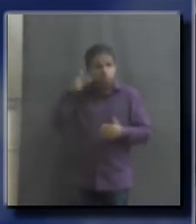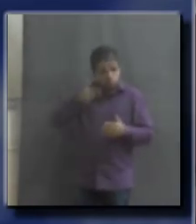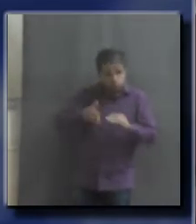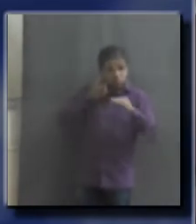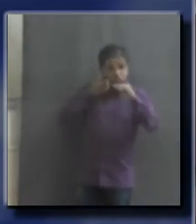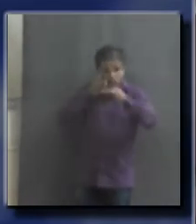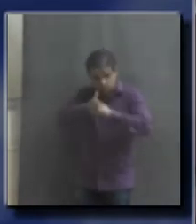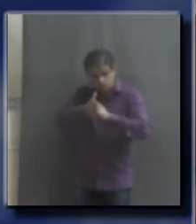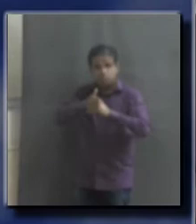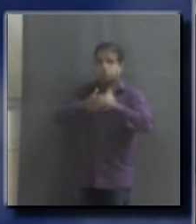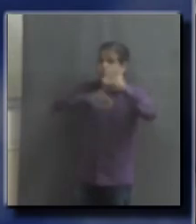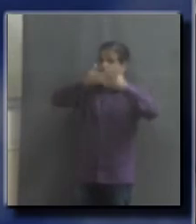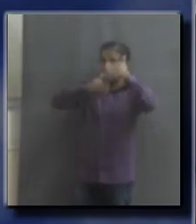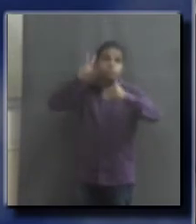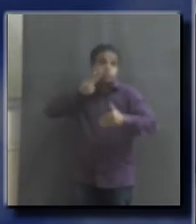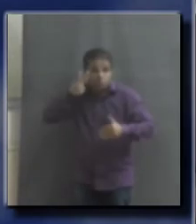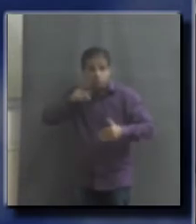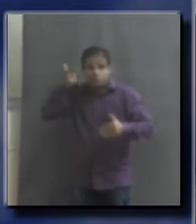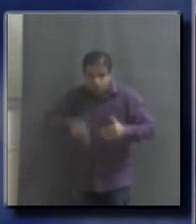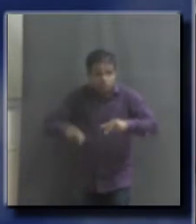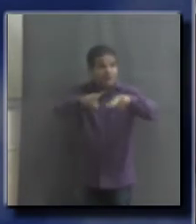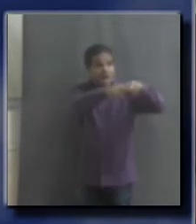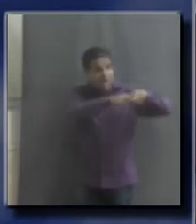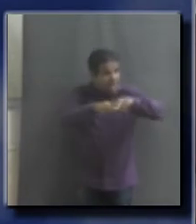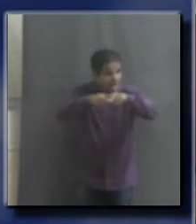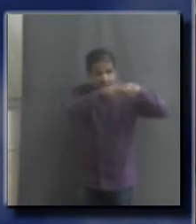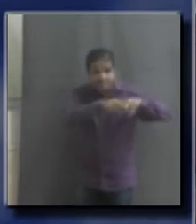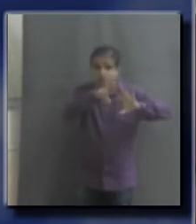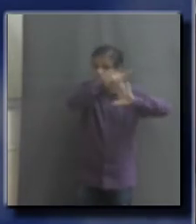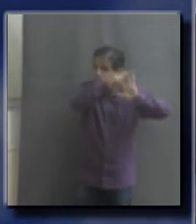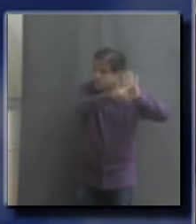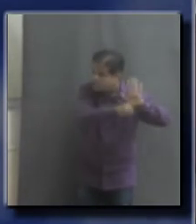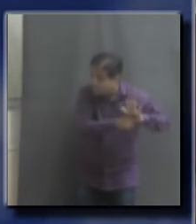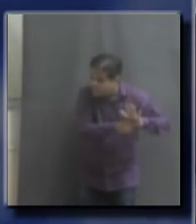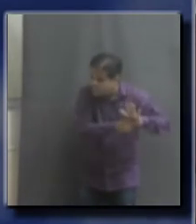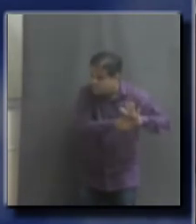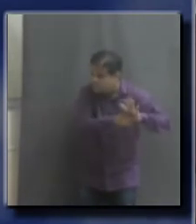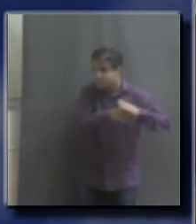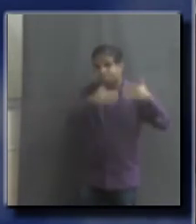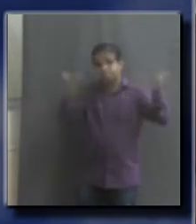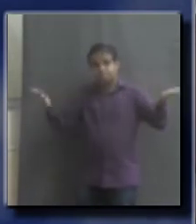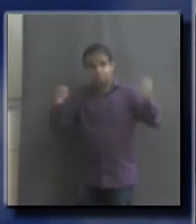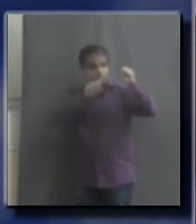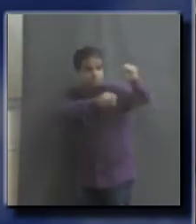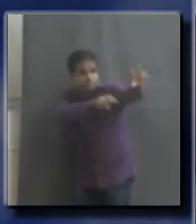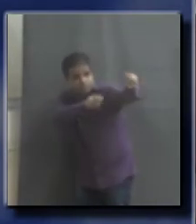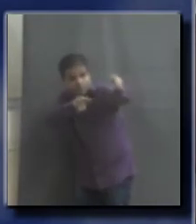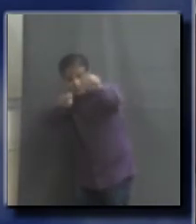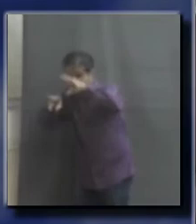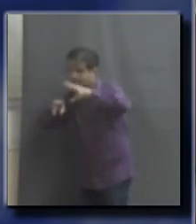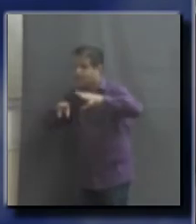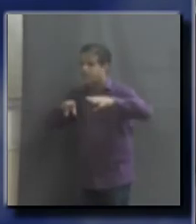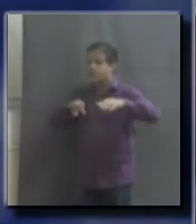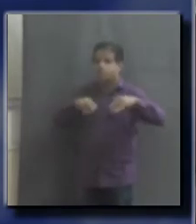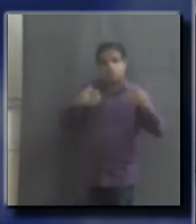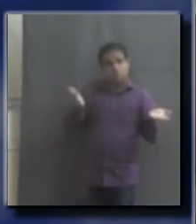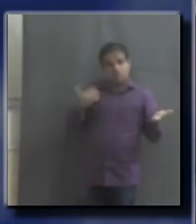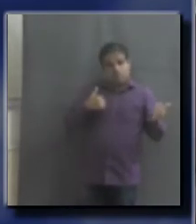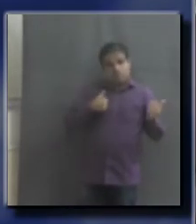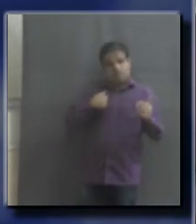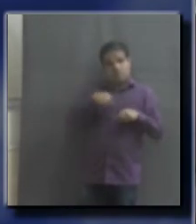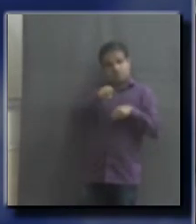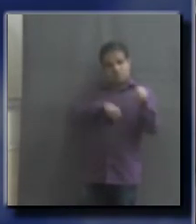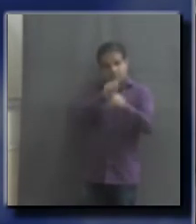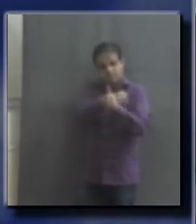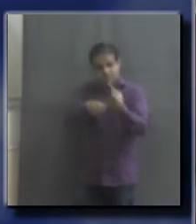processo histórico para rever essas diretrizes e orientar? Gente, eu sou educadora